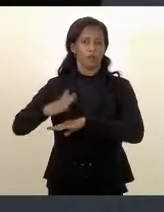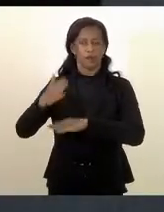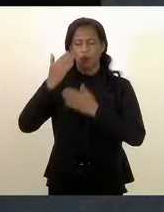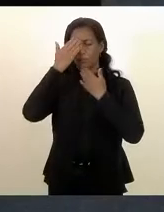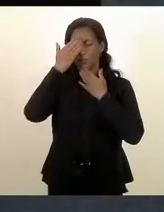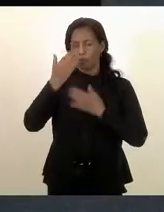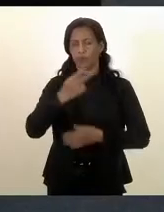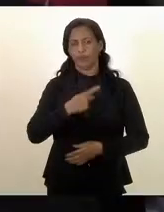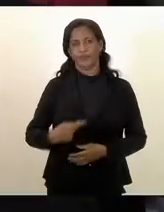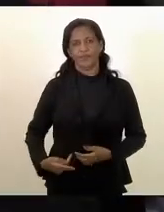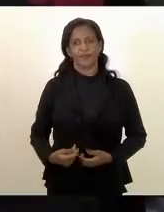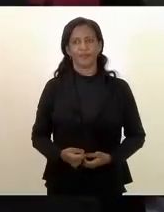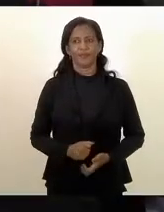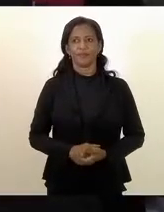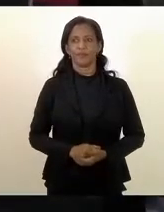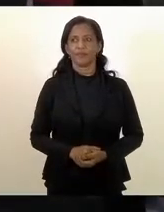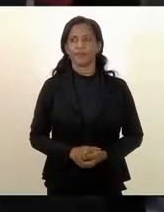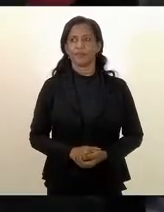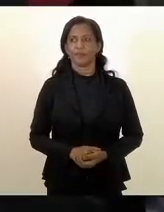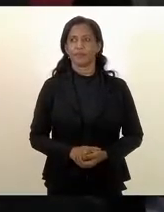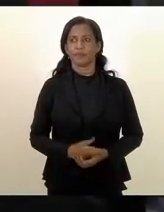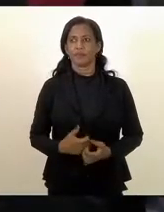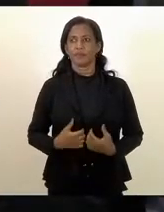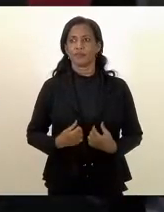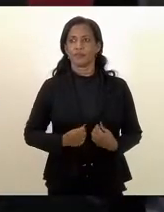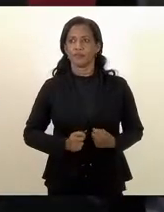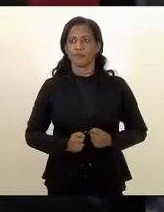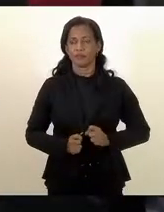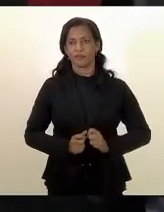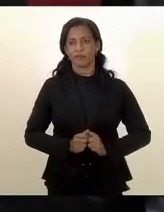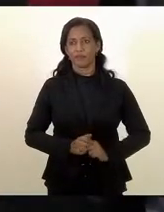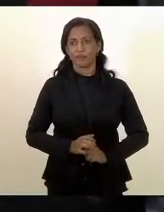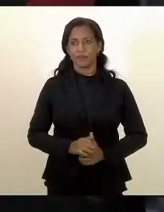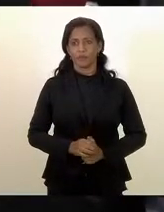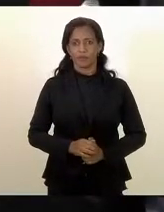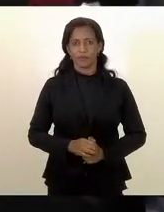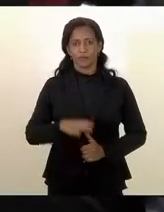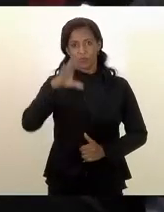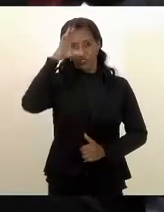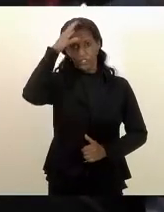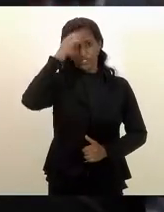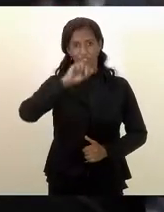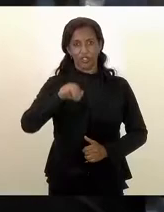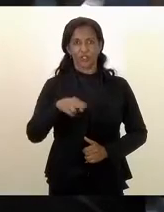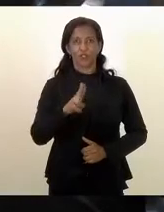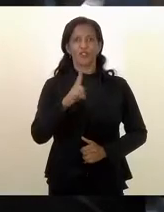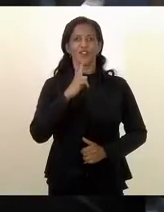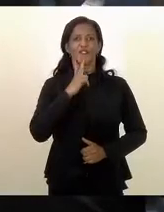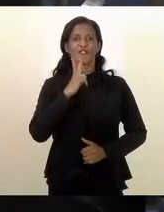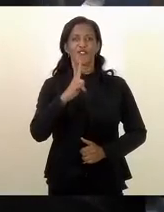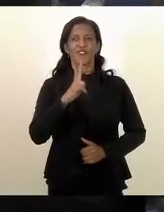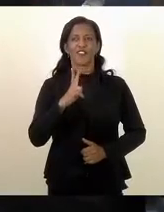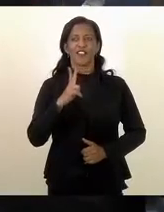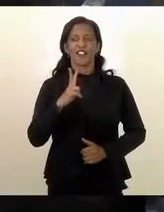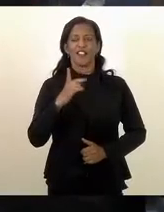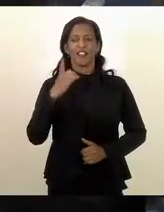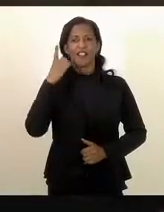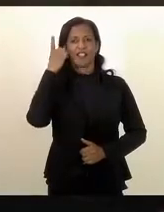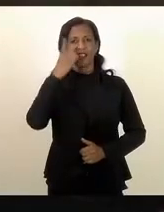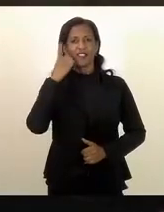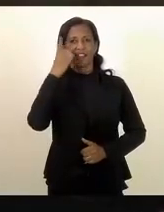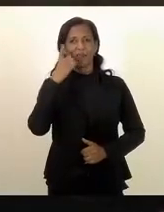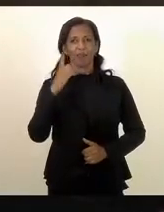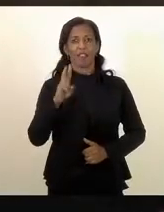obrigado presidente tia Ju só destacar rapidinho presença dos vereadores de vassouras Kiko Brando